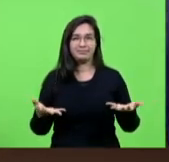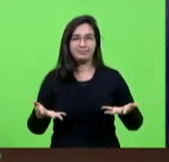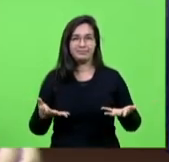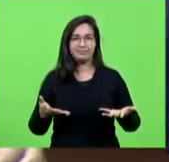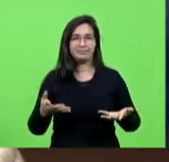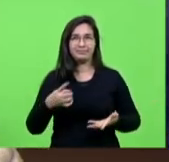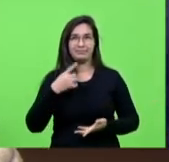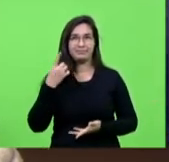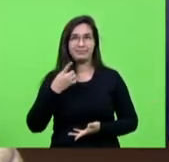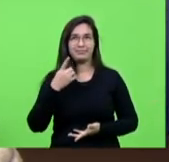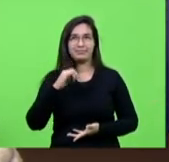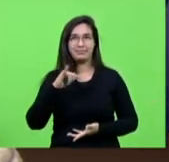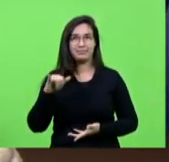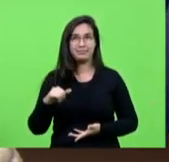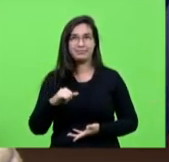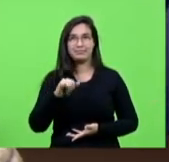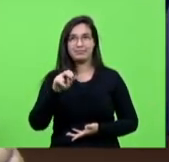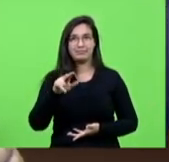Júlio?